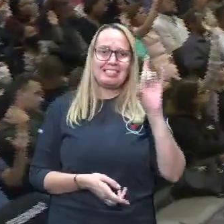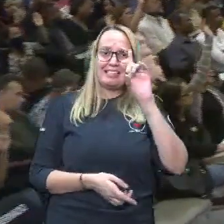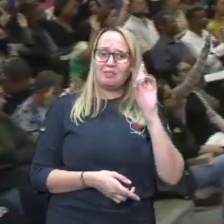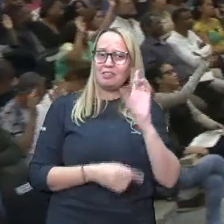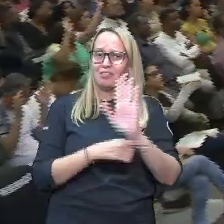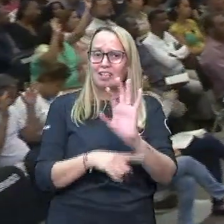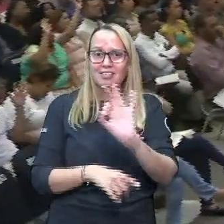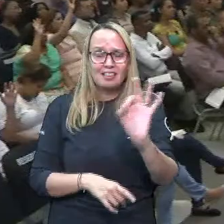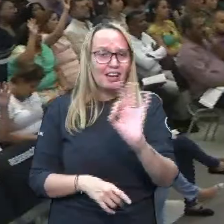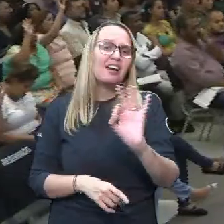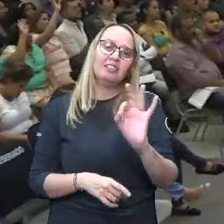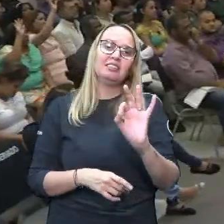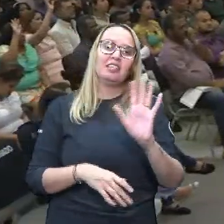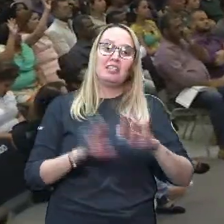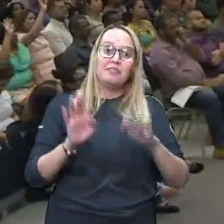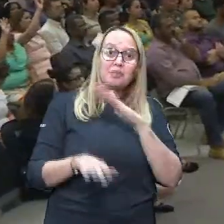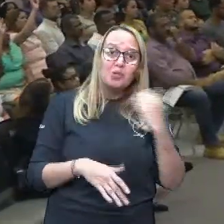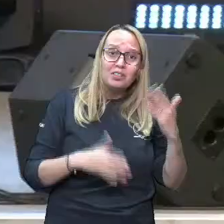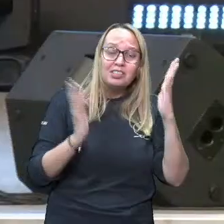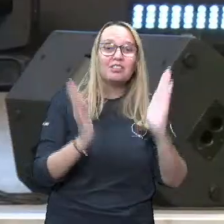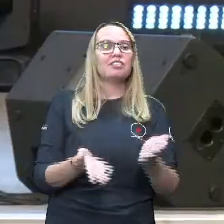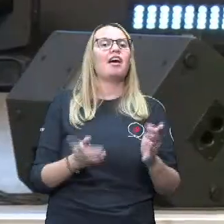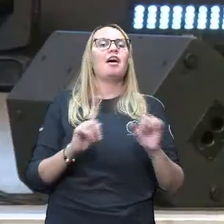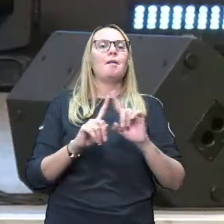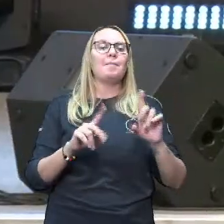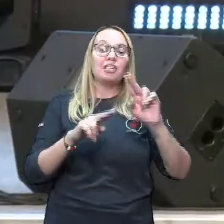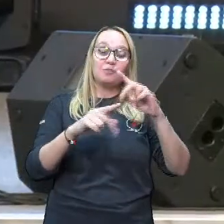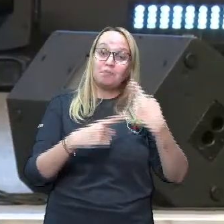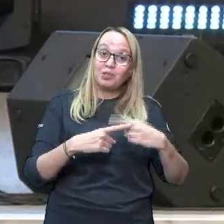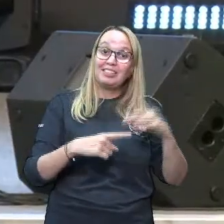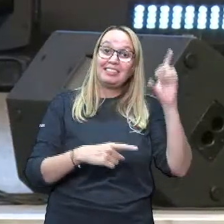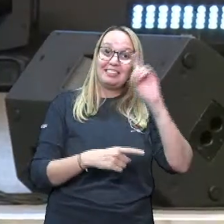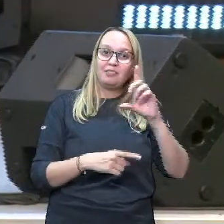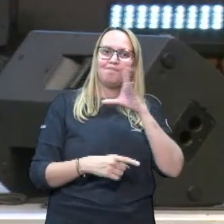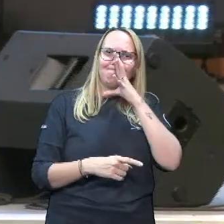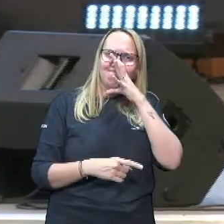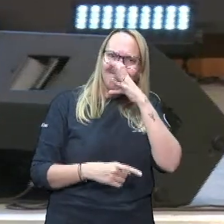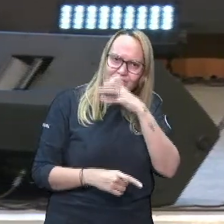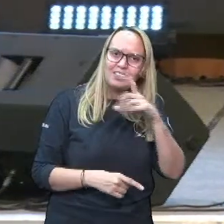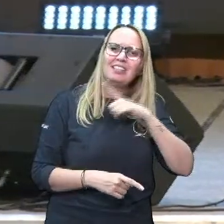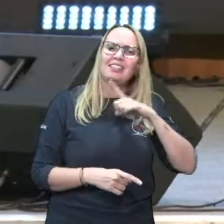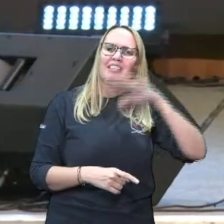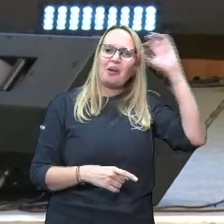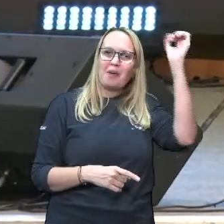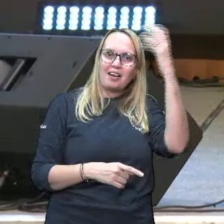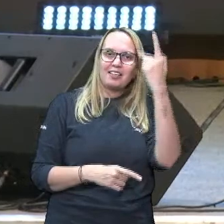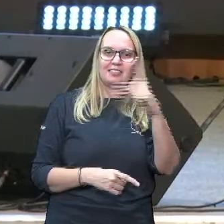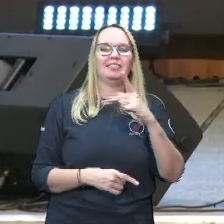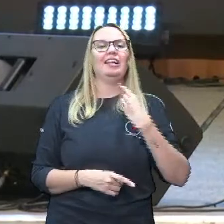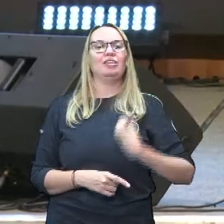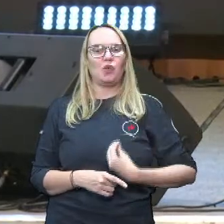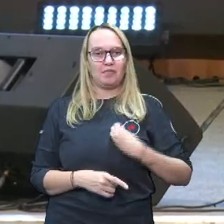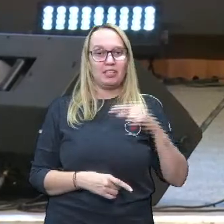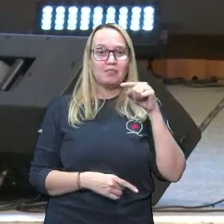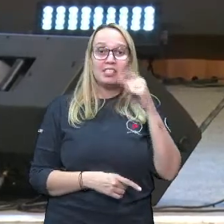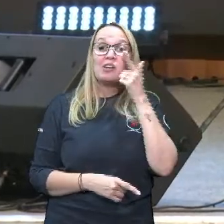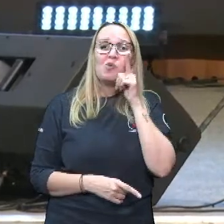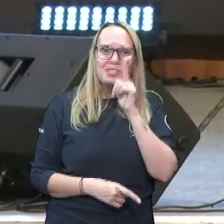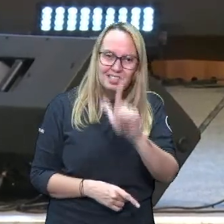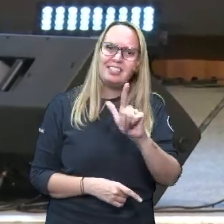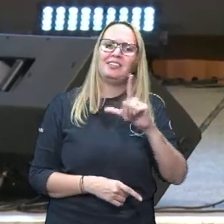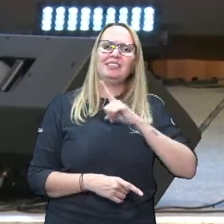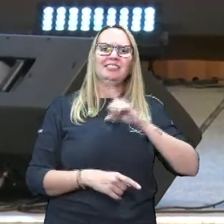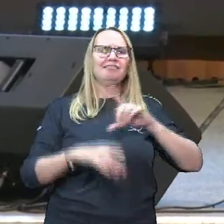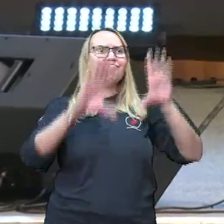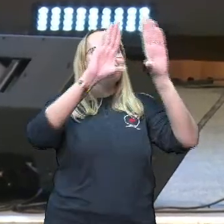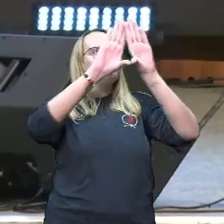que nem estariam aqui se não fosse Ele, mas porque Ele insistiu, há uma graça sobre a tua vida, você chegou, e há um céu